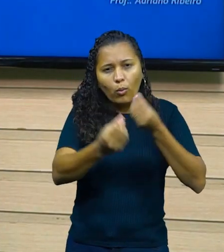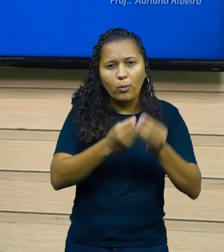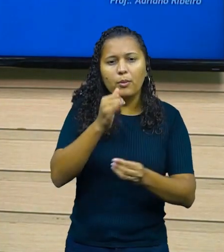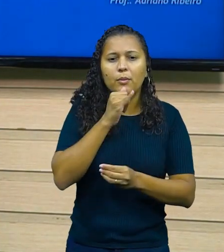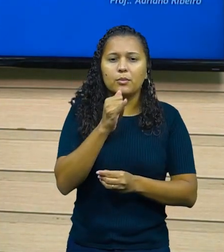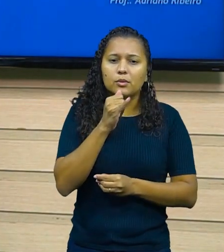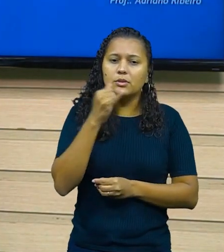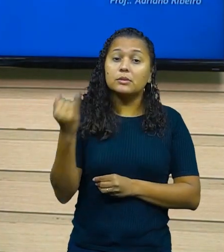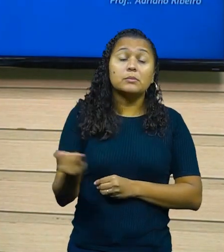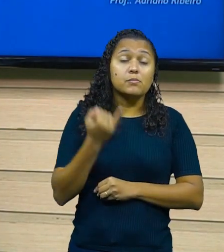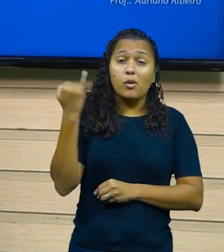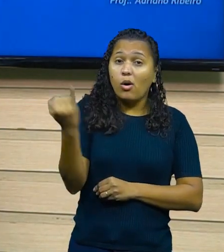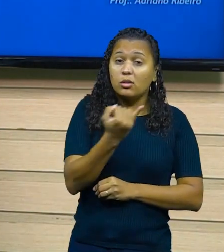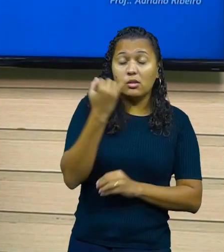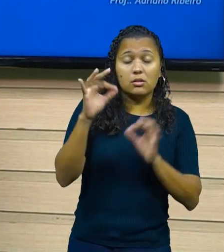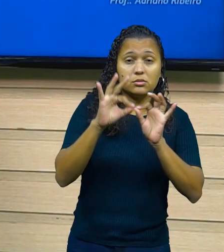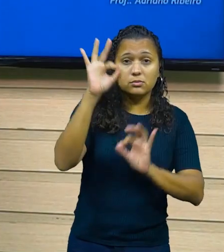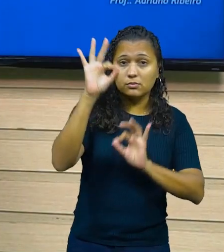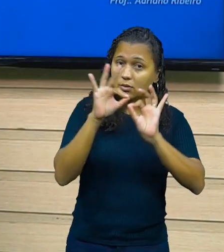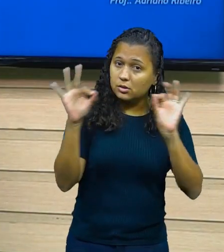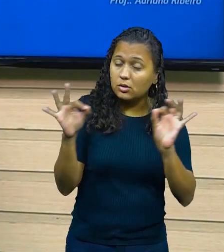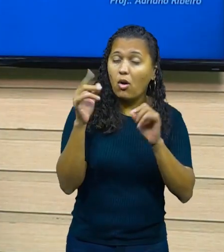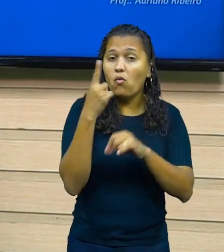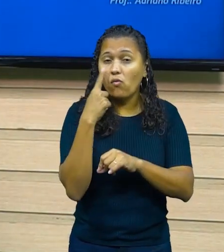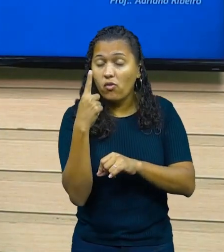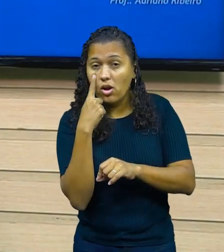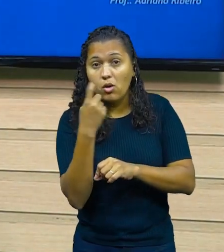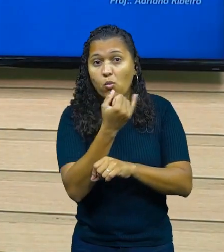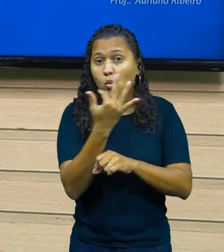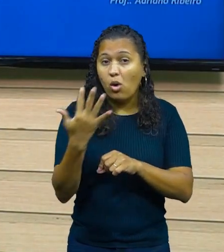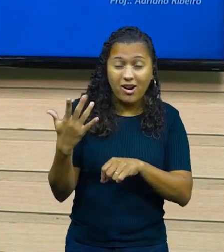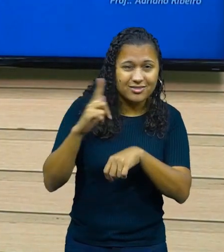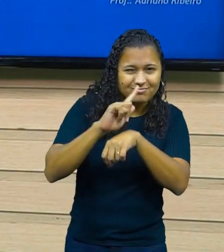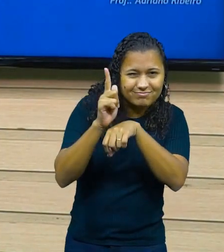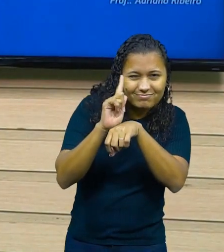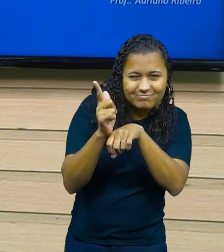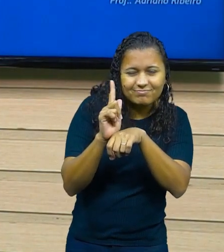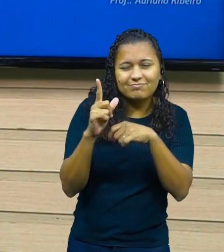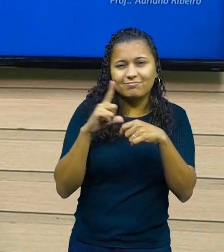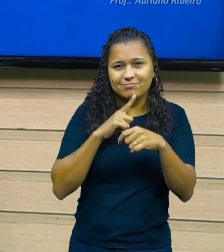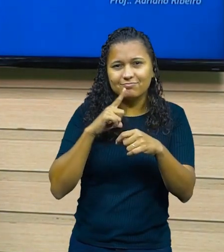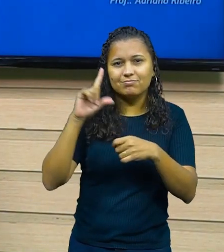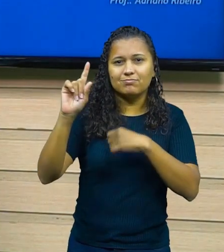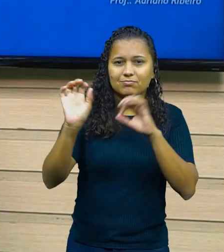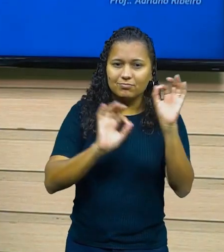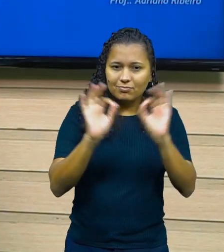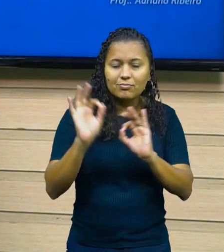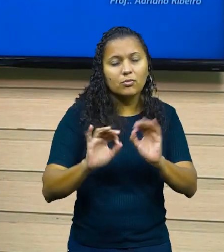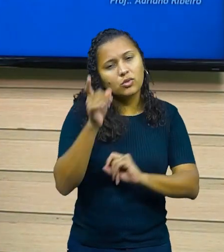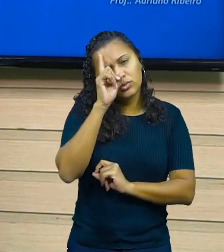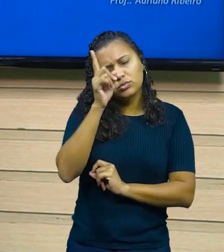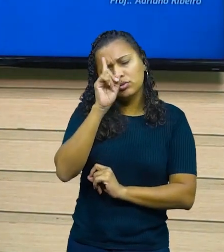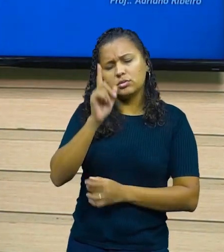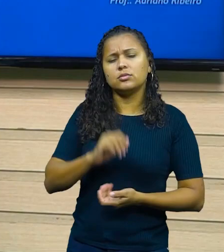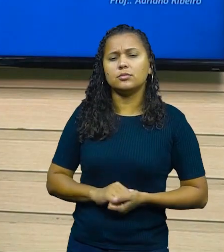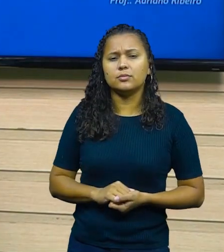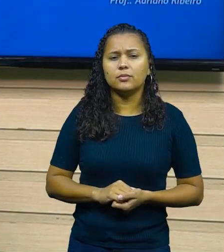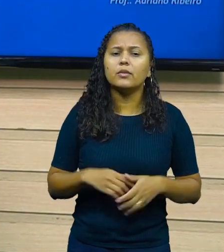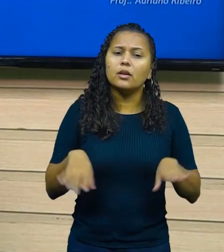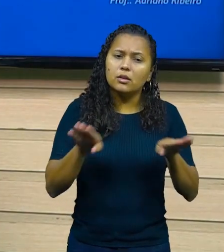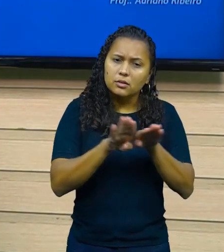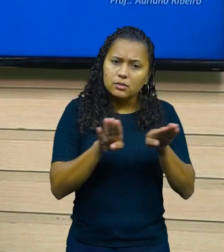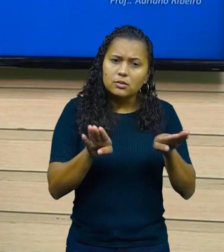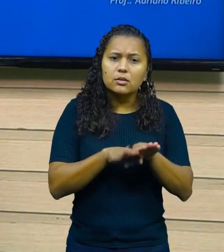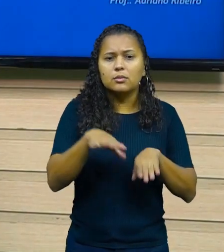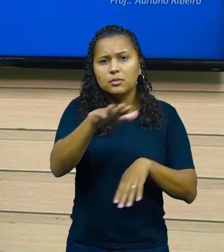a importância de fazer ali a verificação de medidas, né, dentro do nosso cotidiano, né? E trazendo também para o